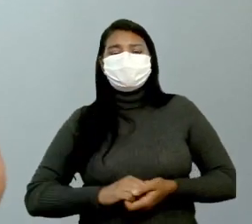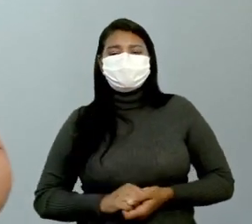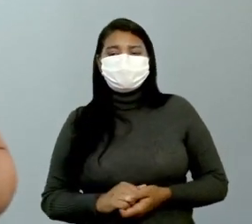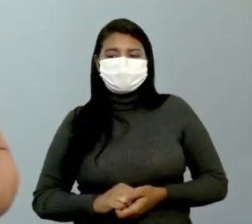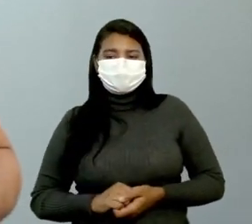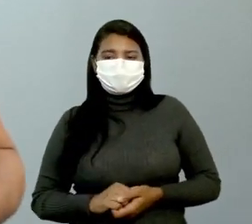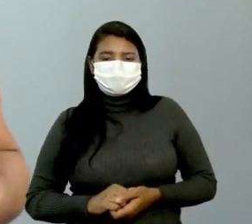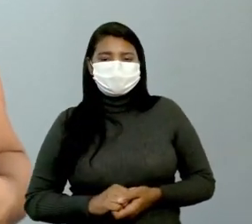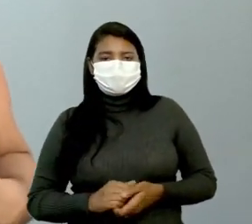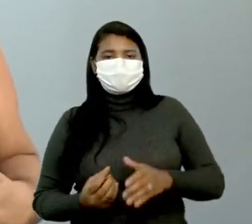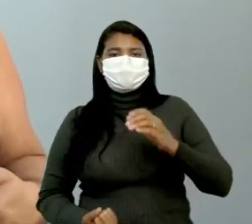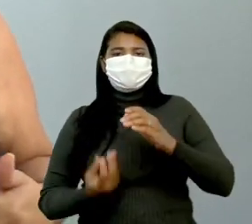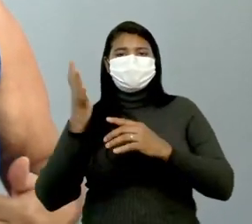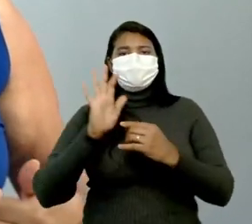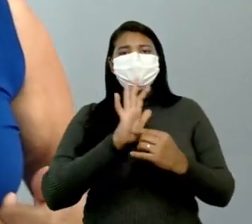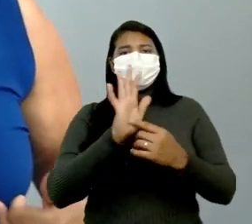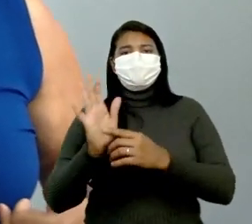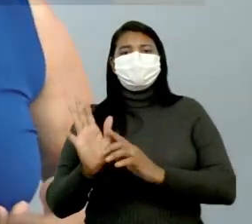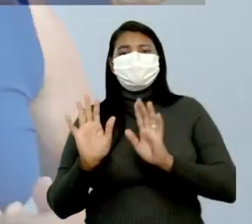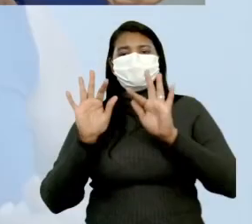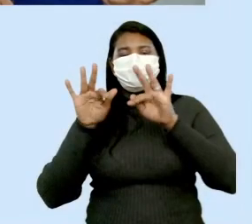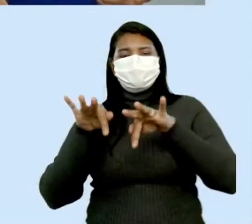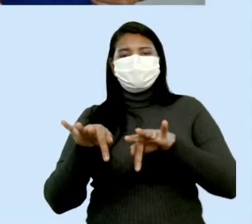condição aparecem ao final